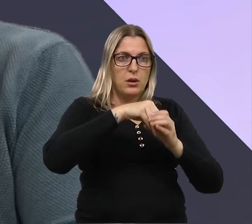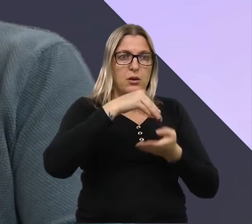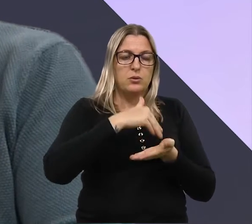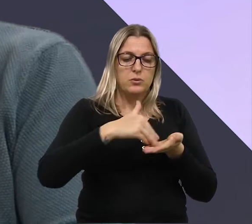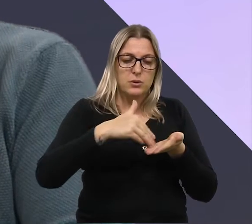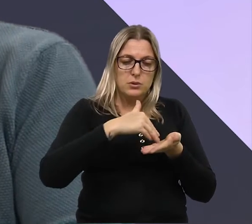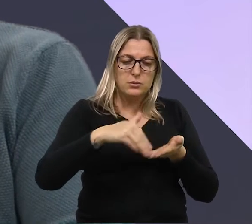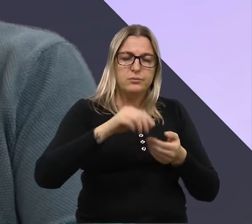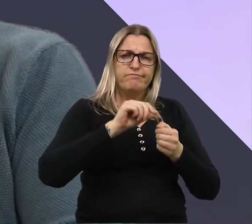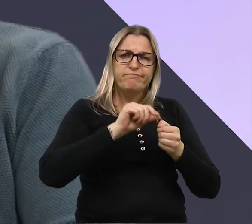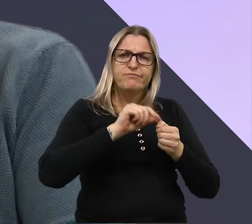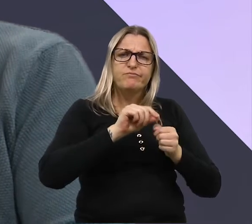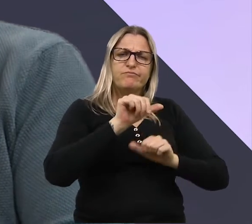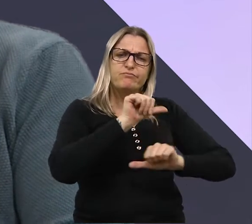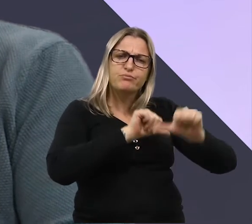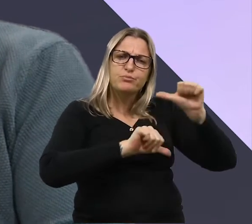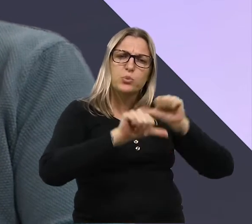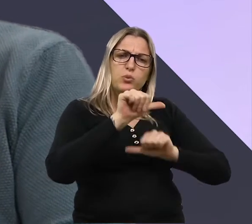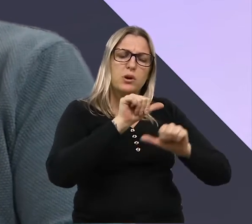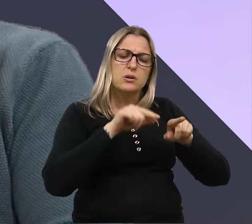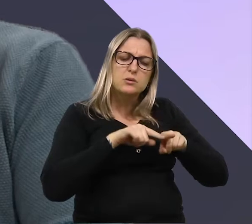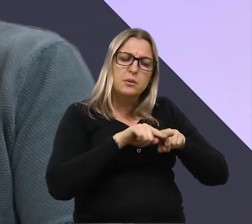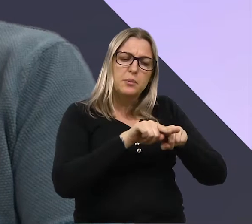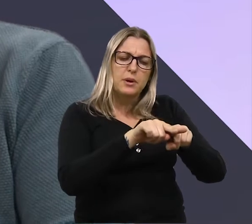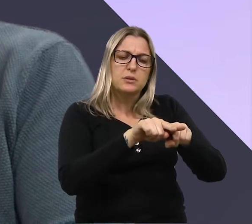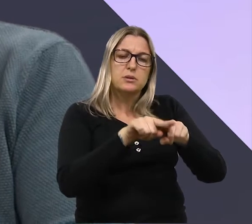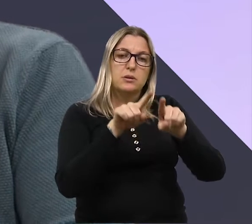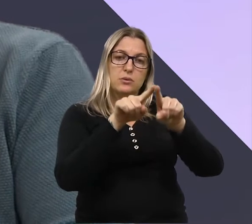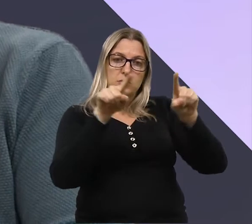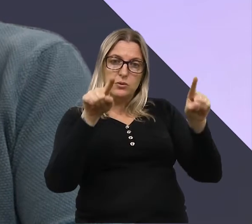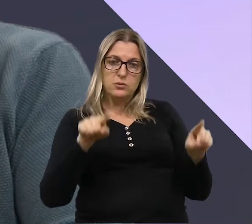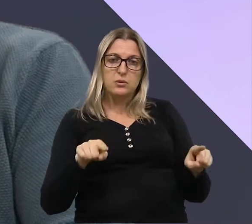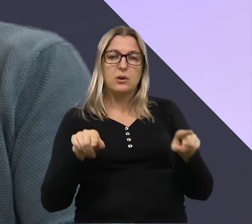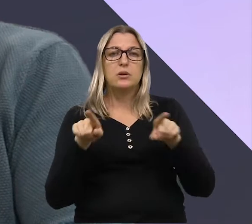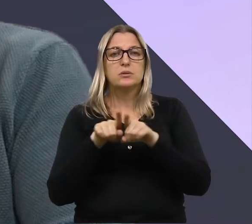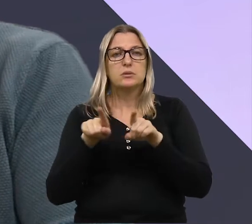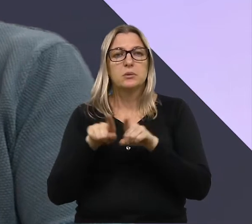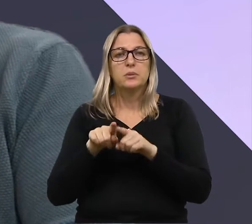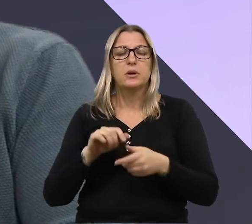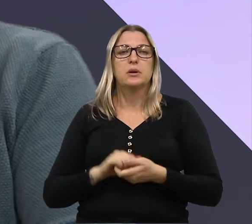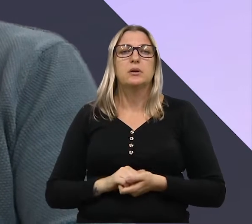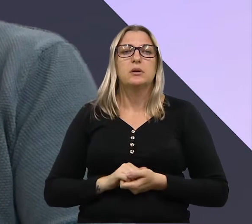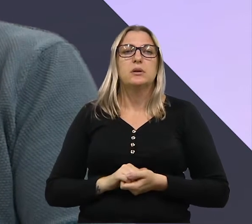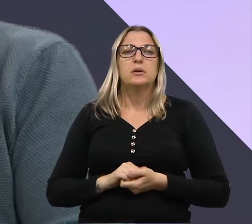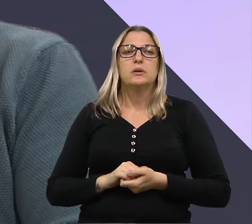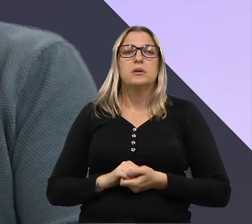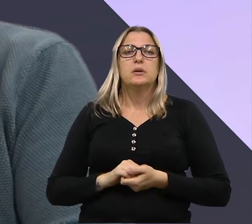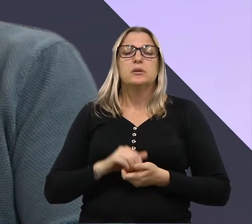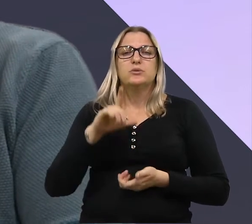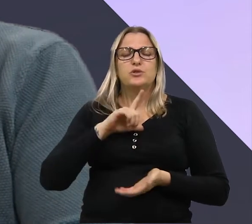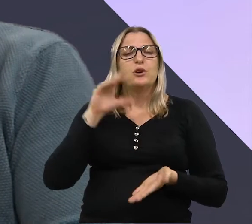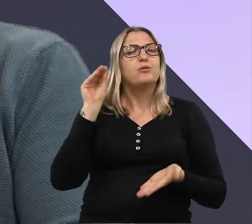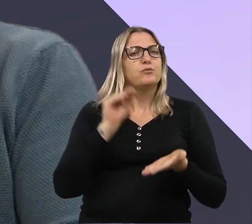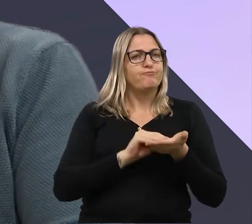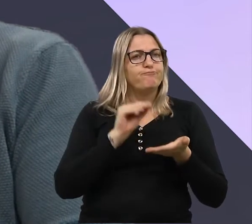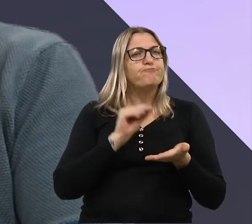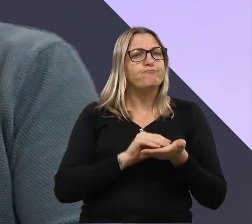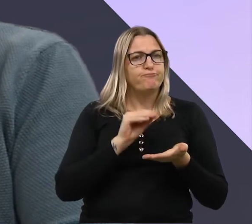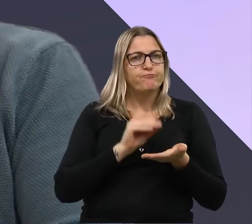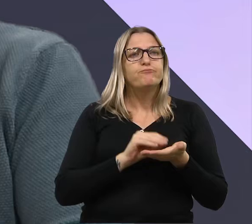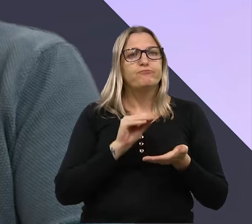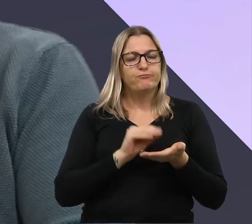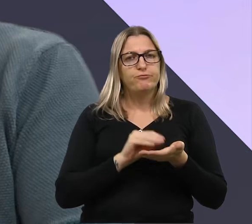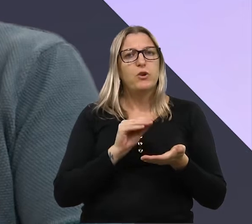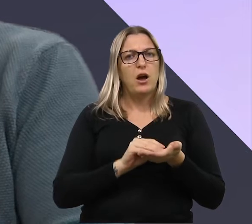também a gente tá feia fazendo algumas alterações em parceria com os nossos colaboradores lá também a gente tem uma defasagem muito grande